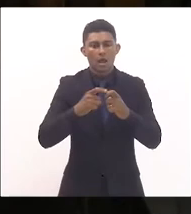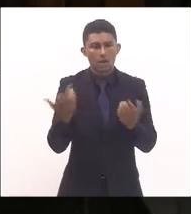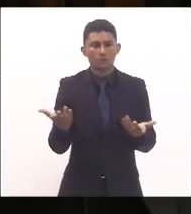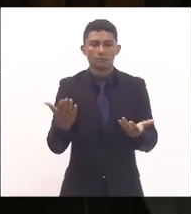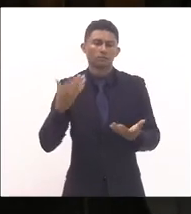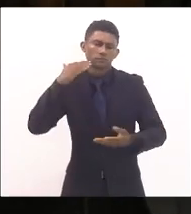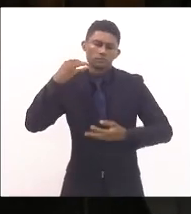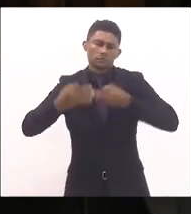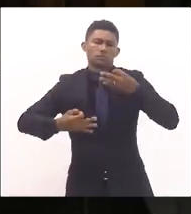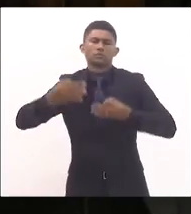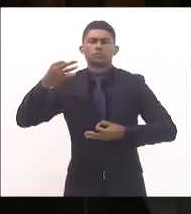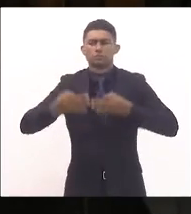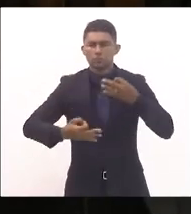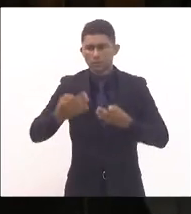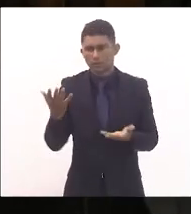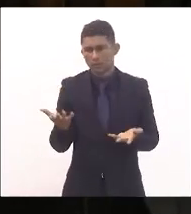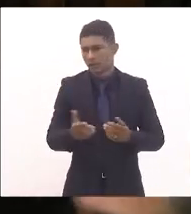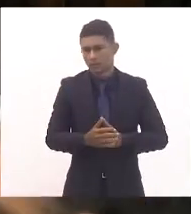juiz.